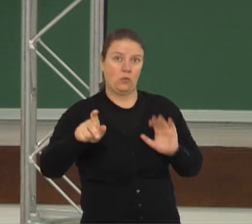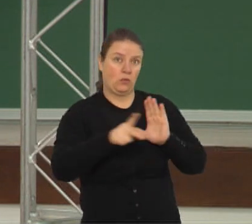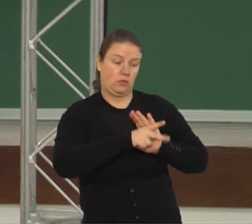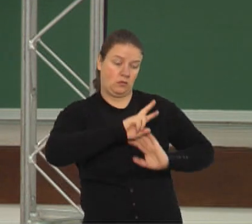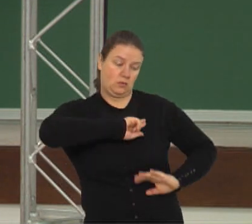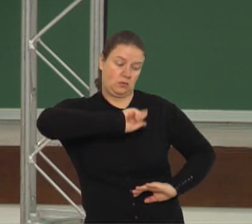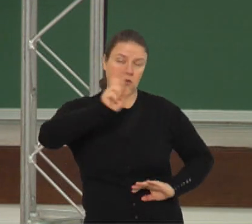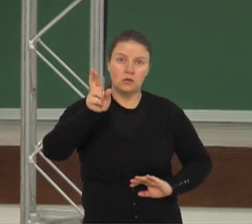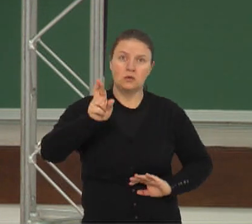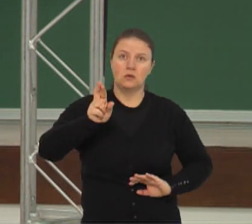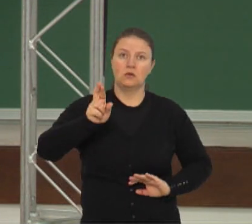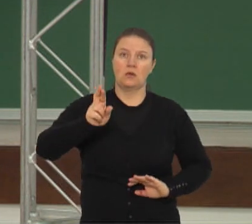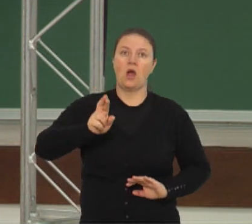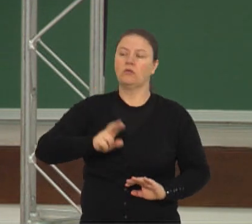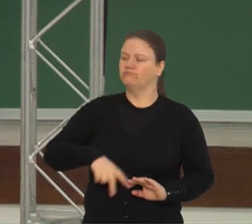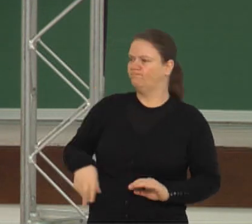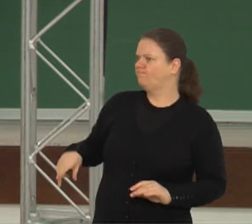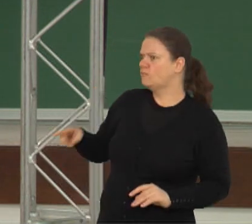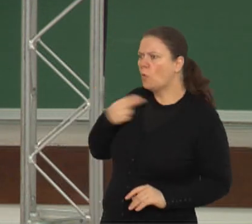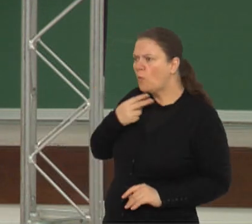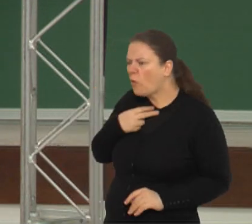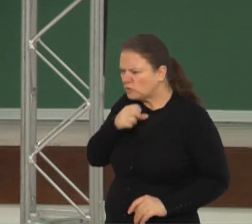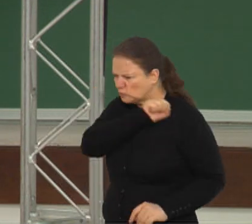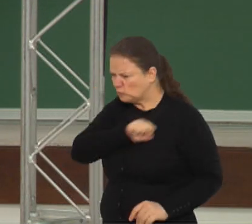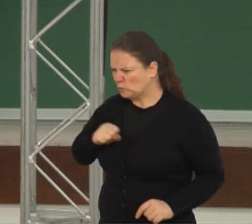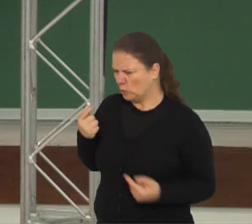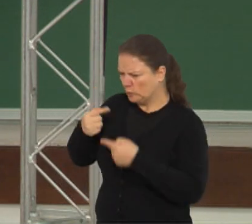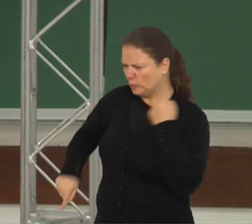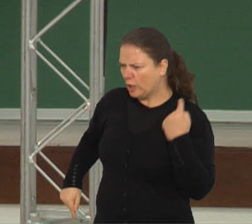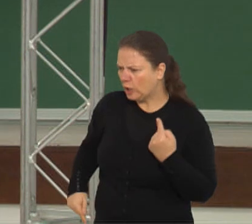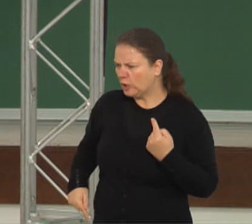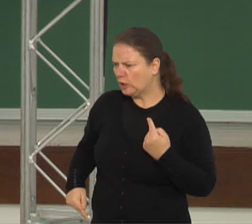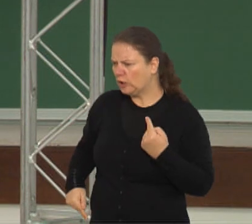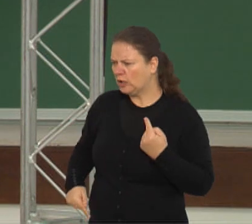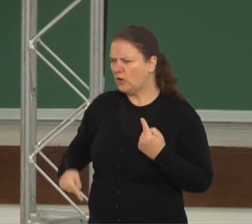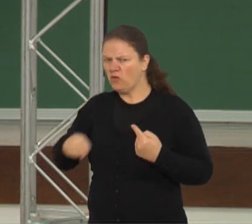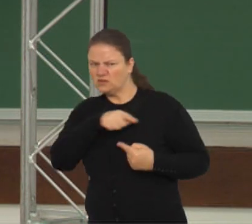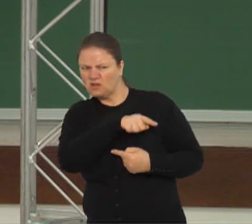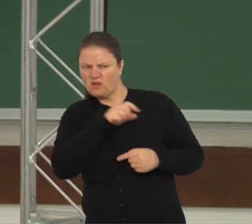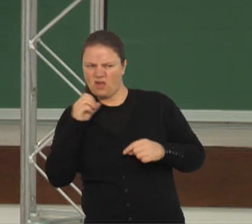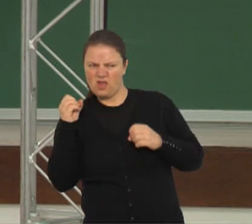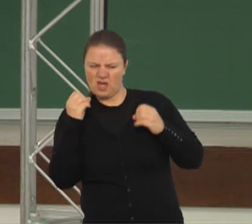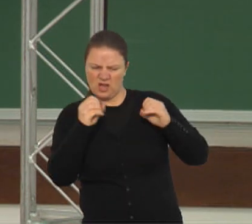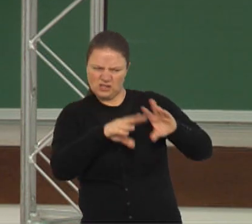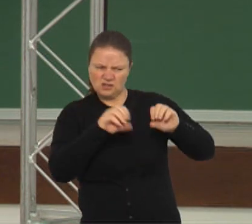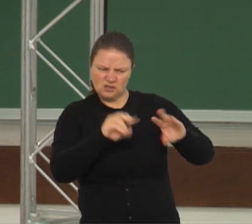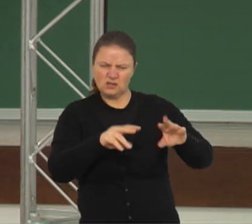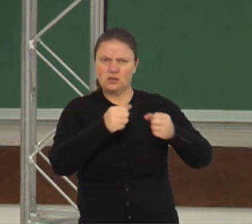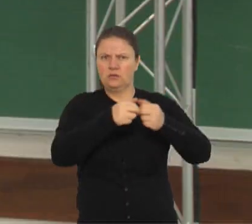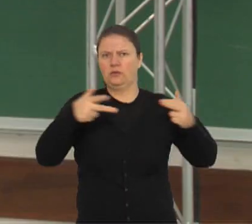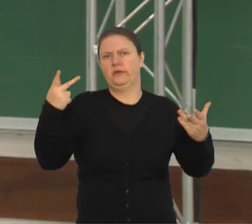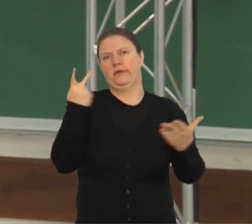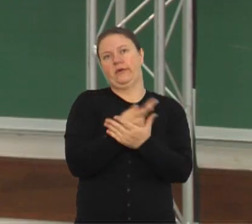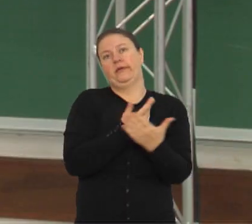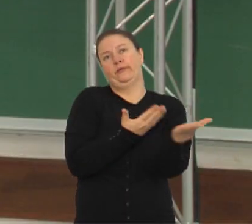daí eu condeno à morte com essa acusação de corromper a juventude. E vamos então ao